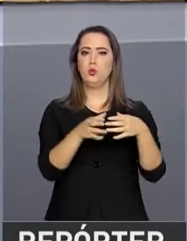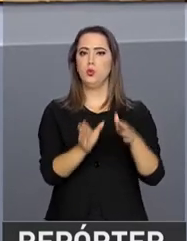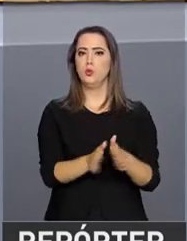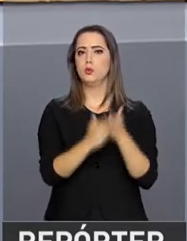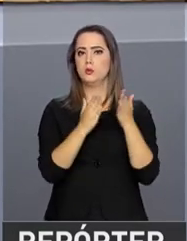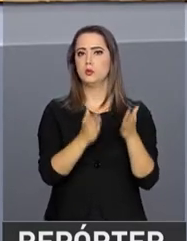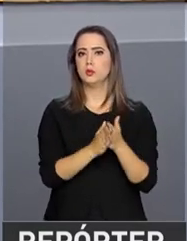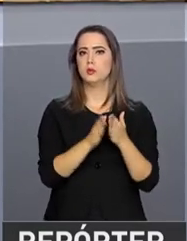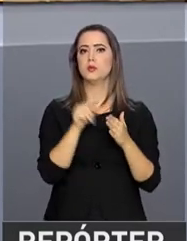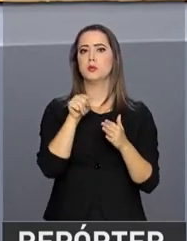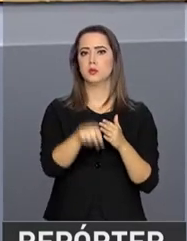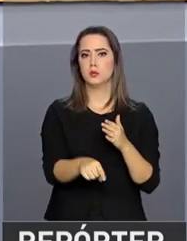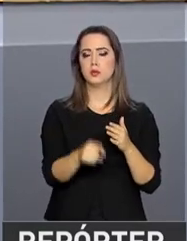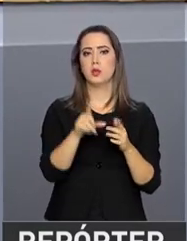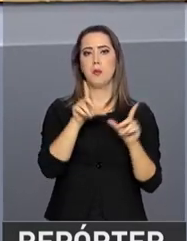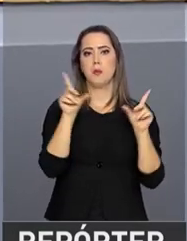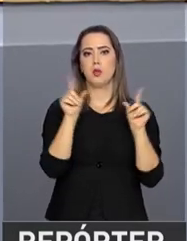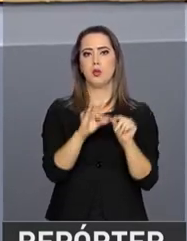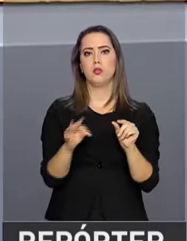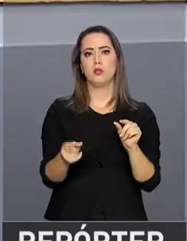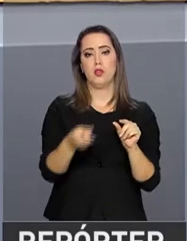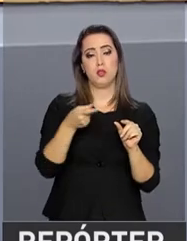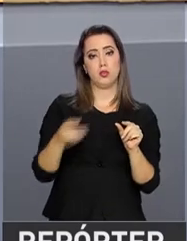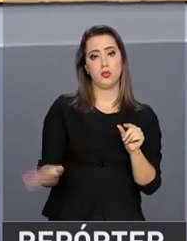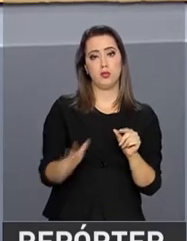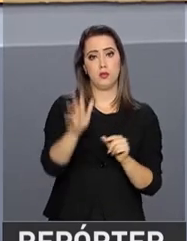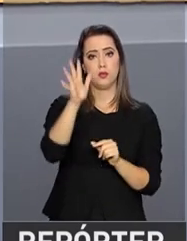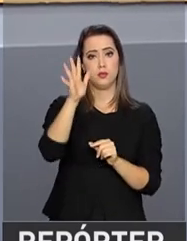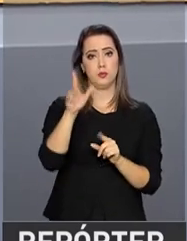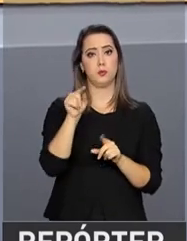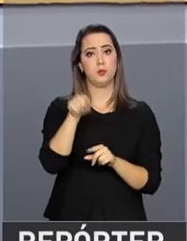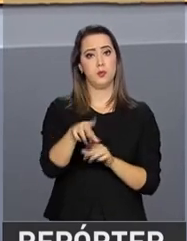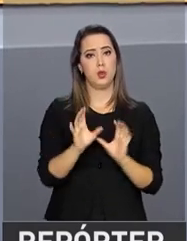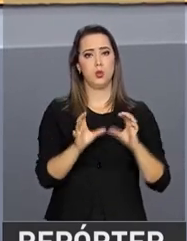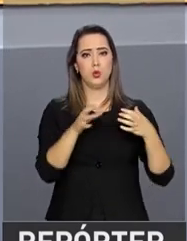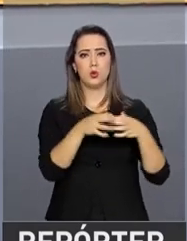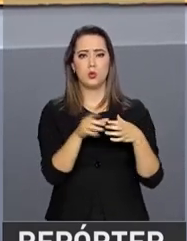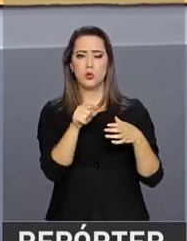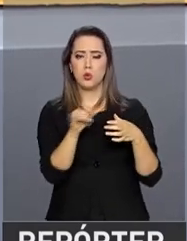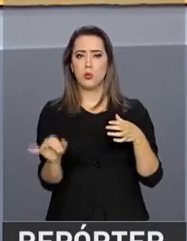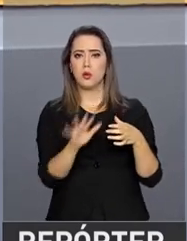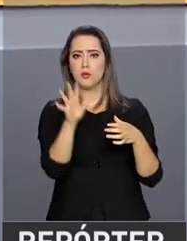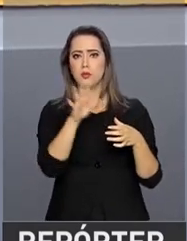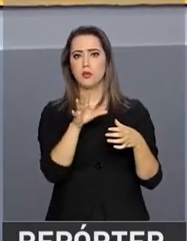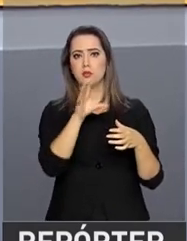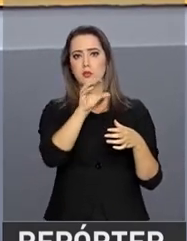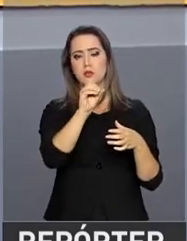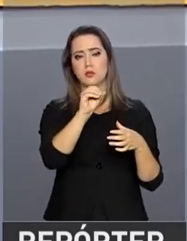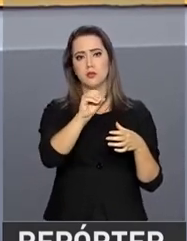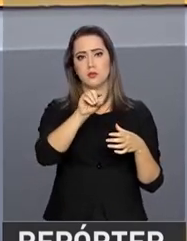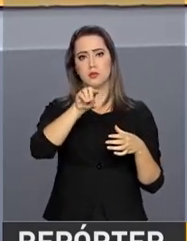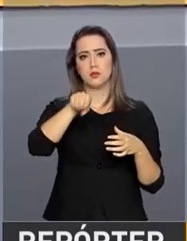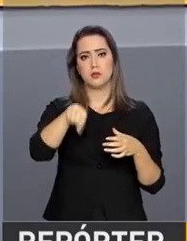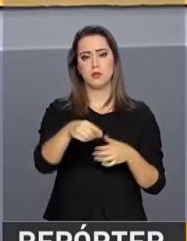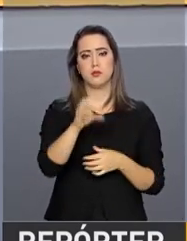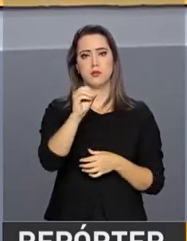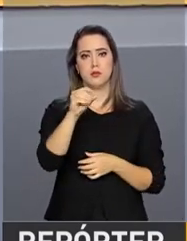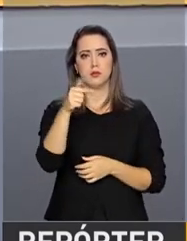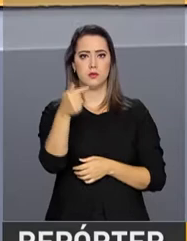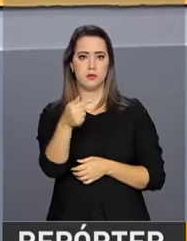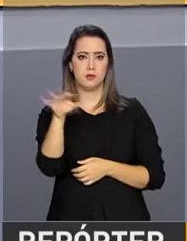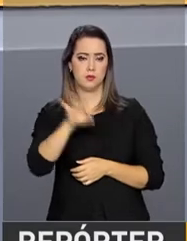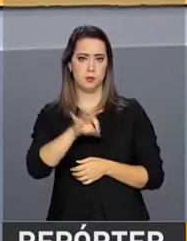pobres foram as que apresentaram as menores taxas de inflação nesse grupo a inflação registrou alta de apenas